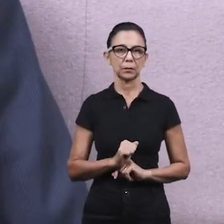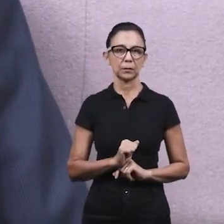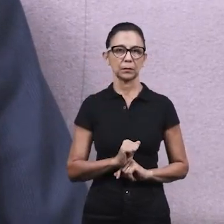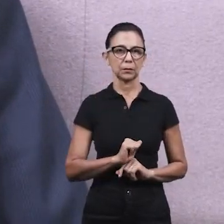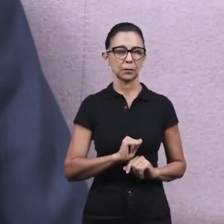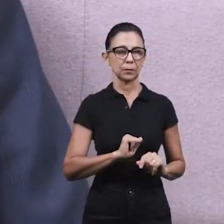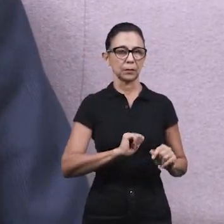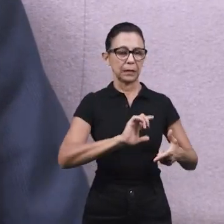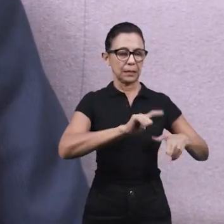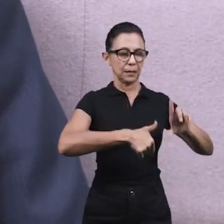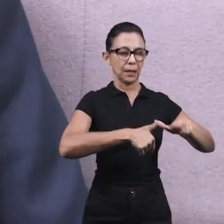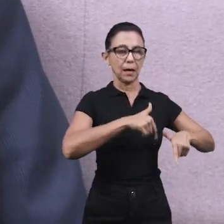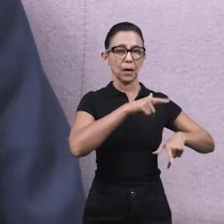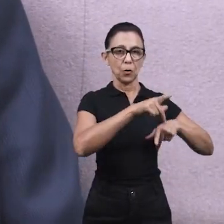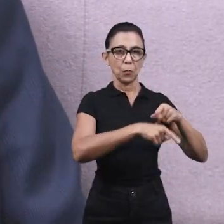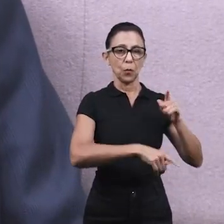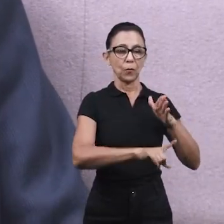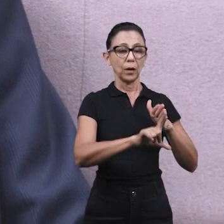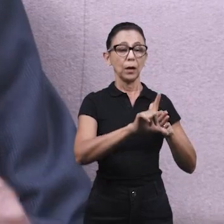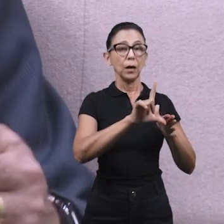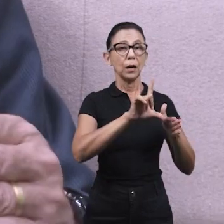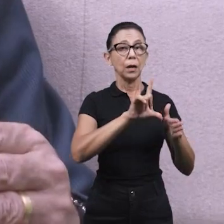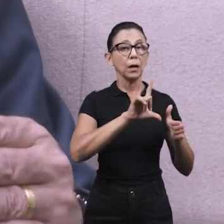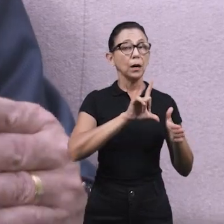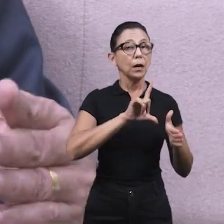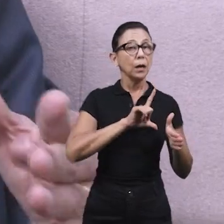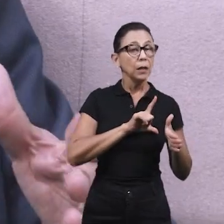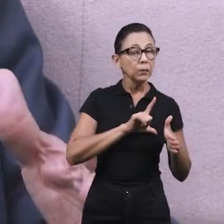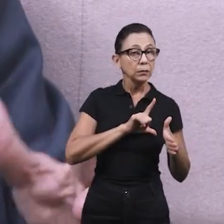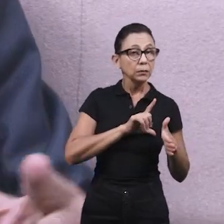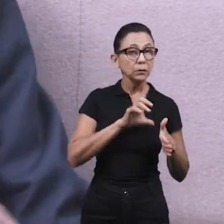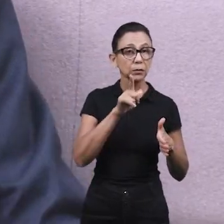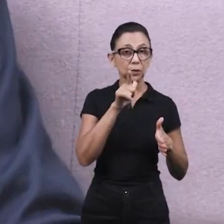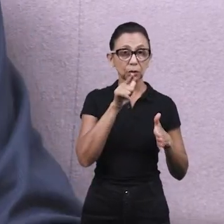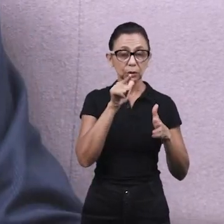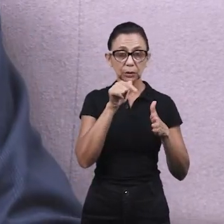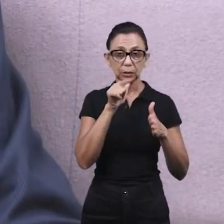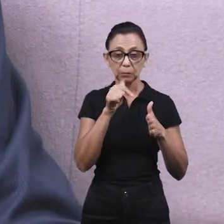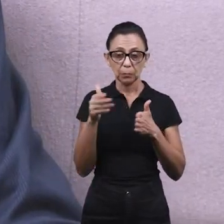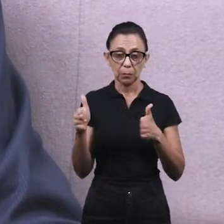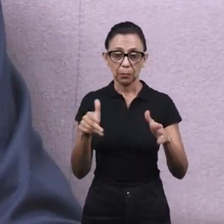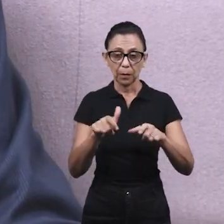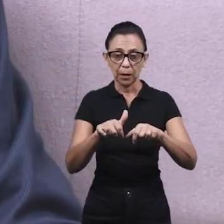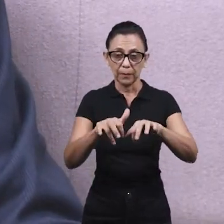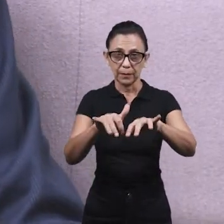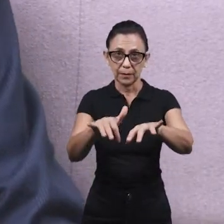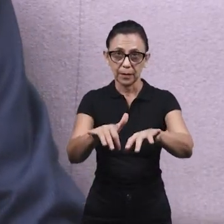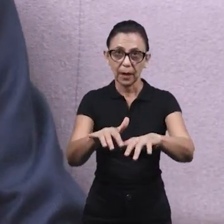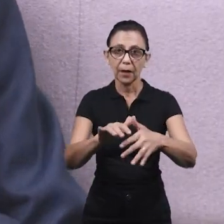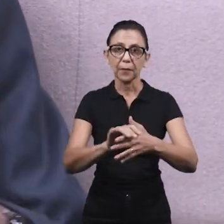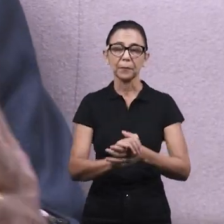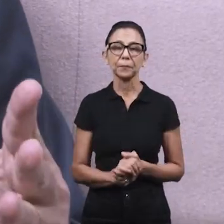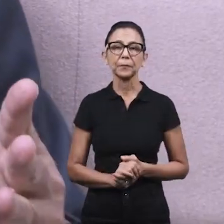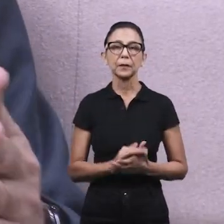Jordão, pousou, isto é, se acampou às margens daquele rio.